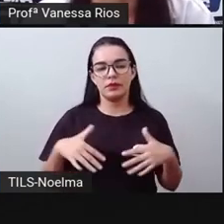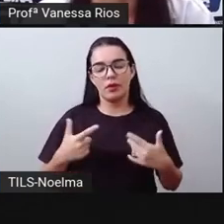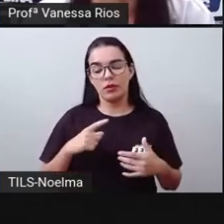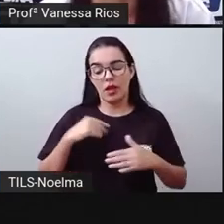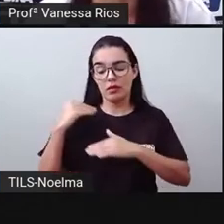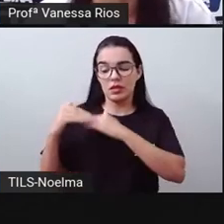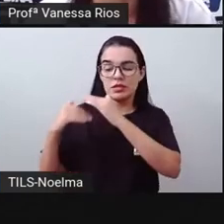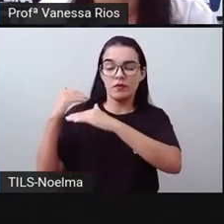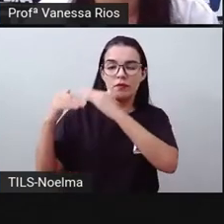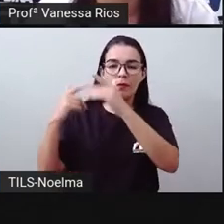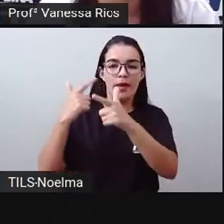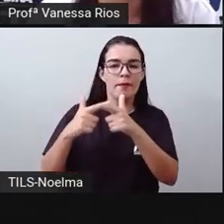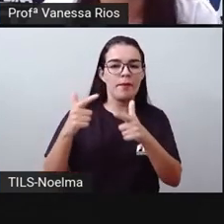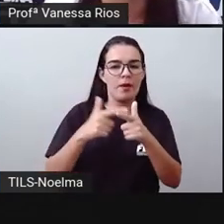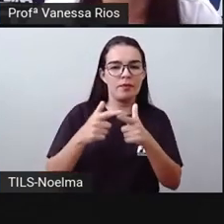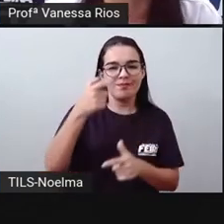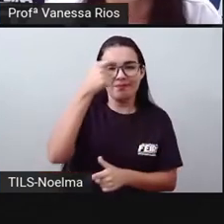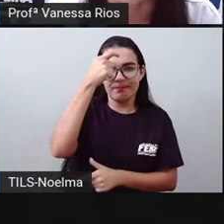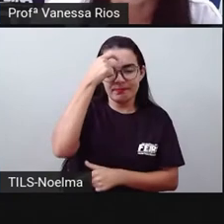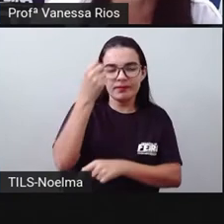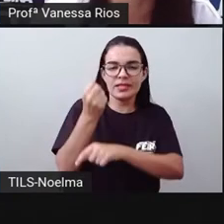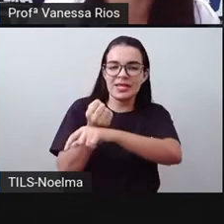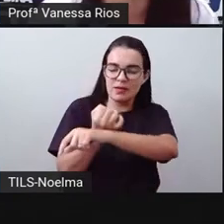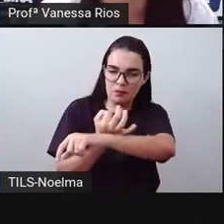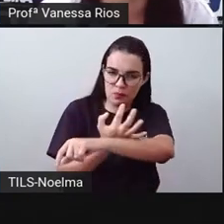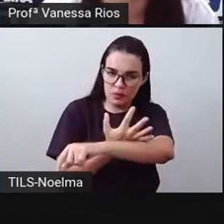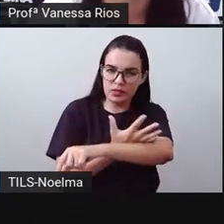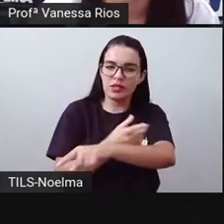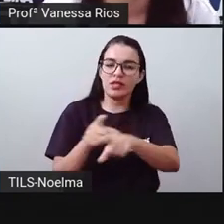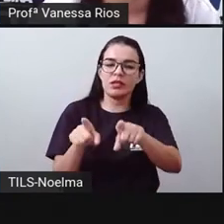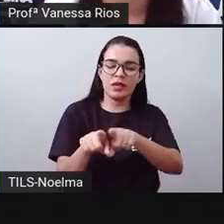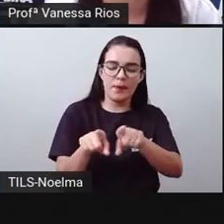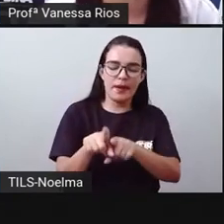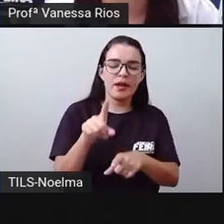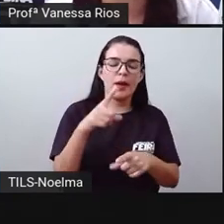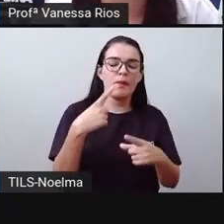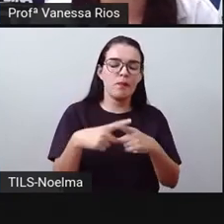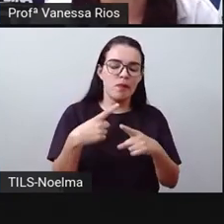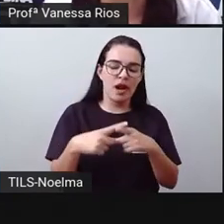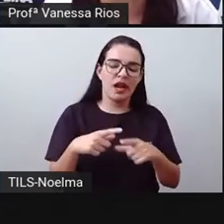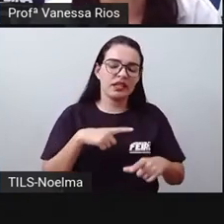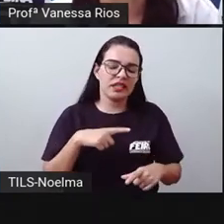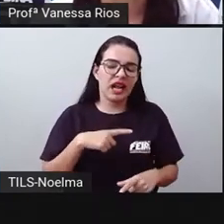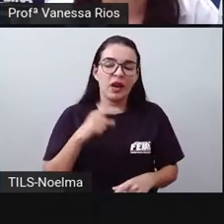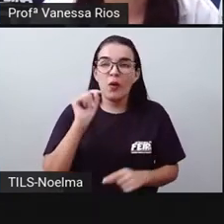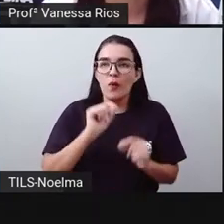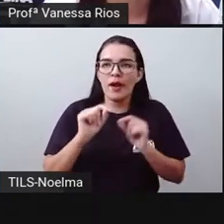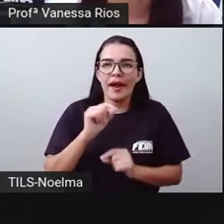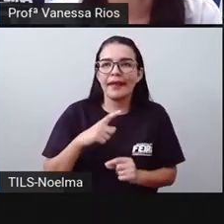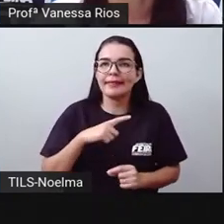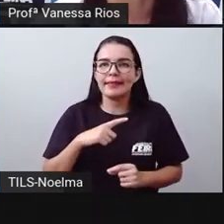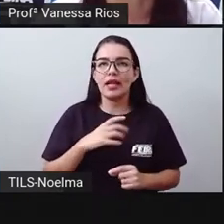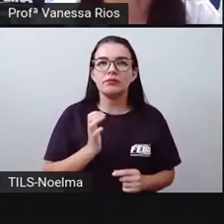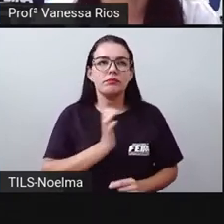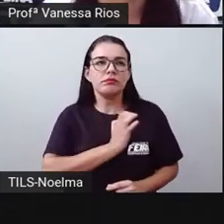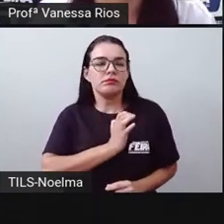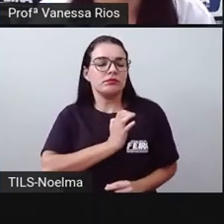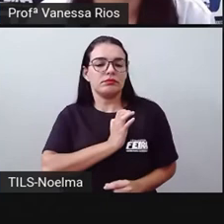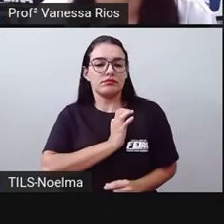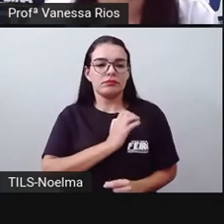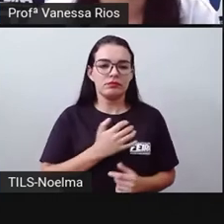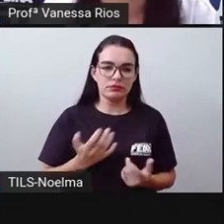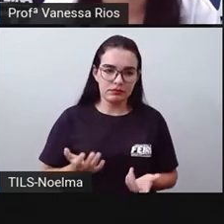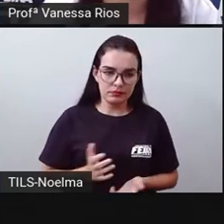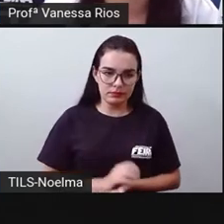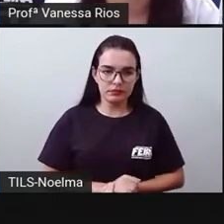problemas, inclusive problemas emocionais, por conta de toda essa pretensão em comprar, né?